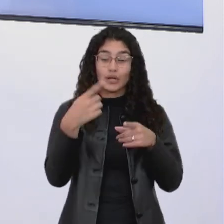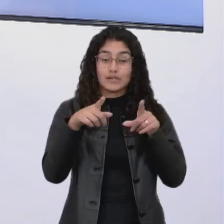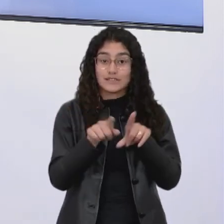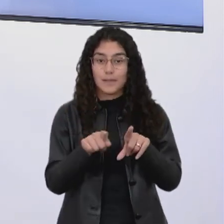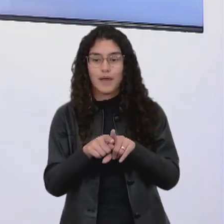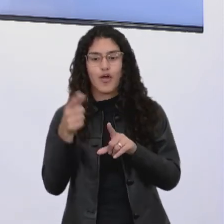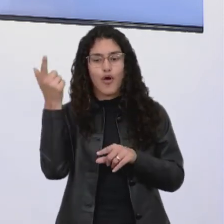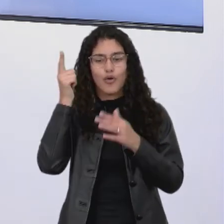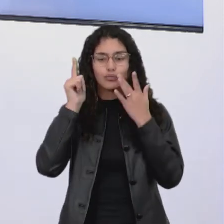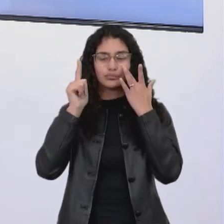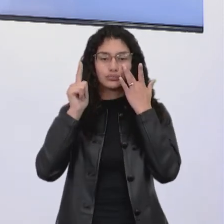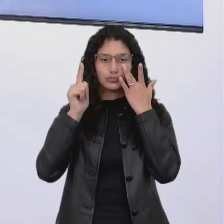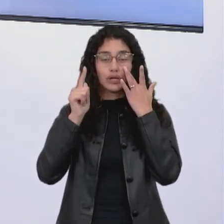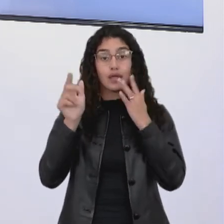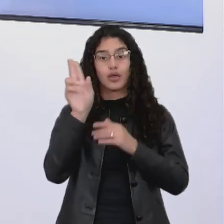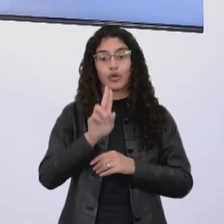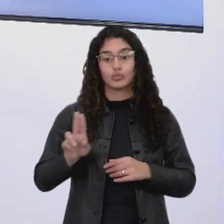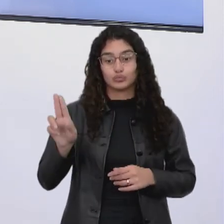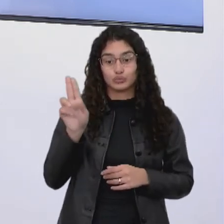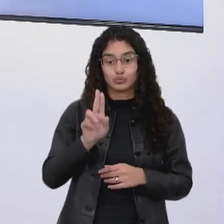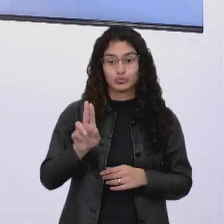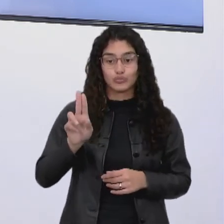também consegue utilizar